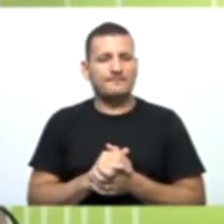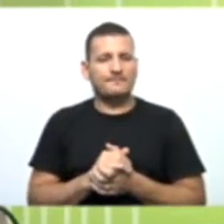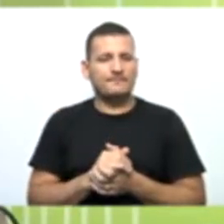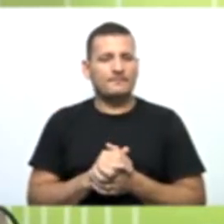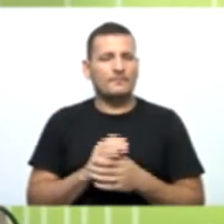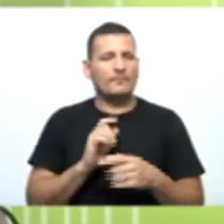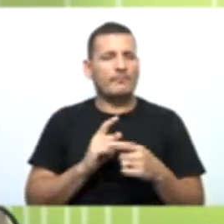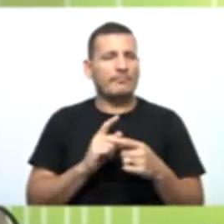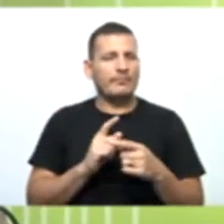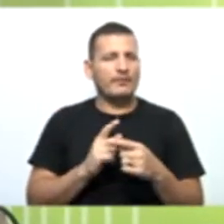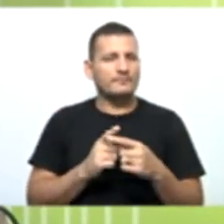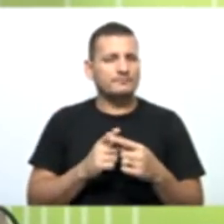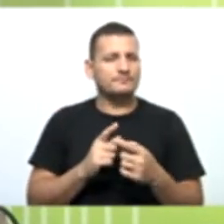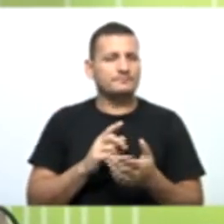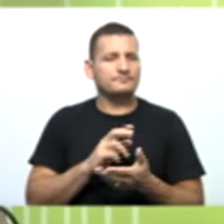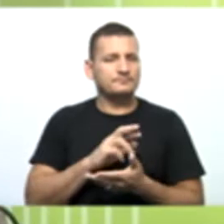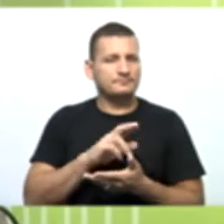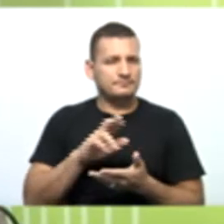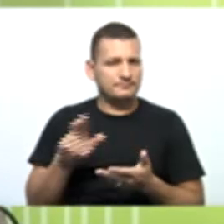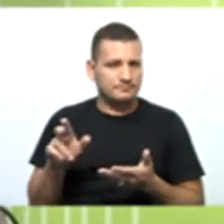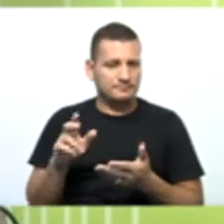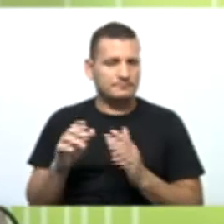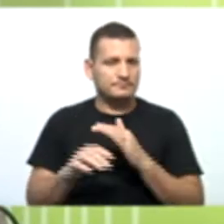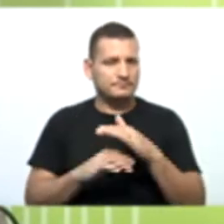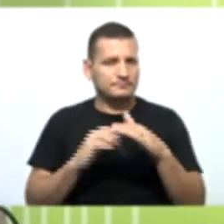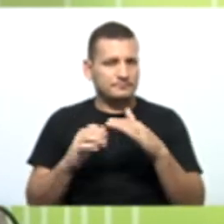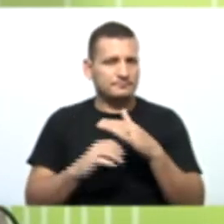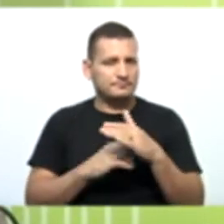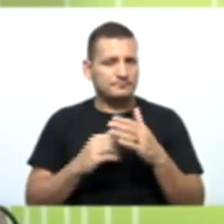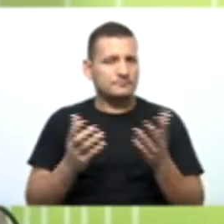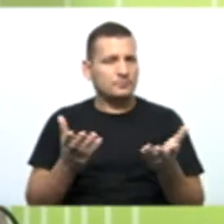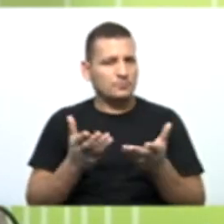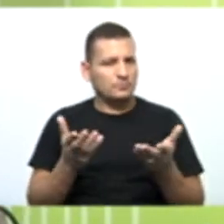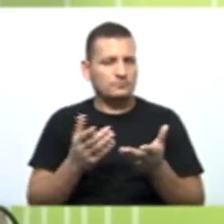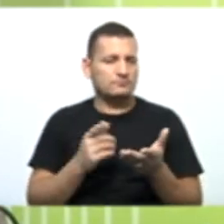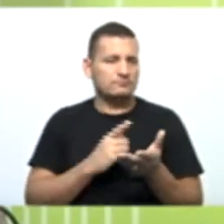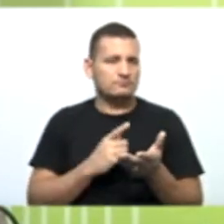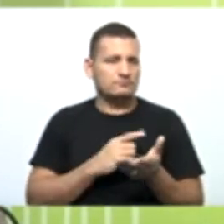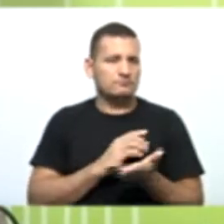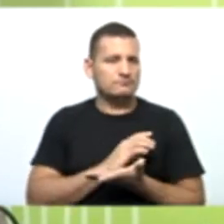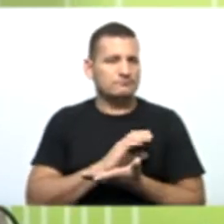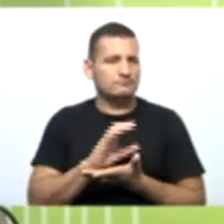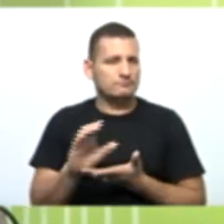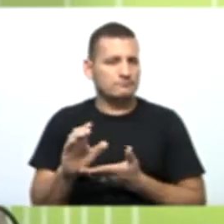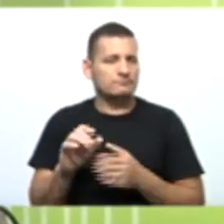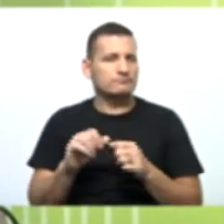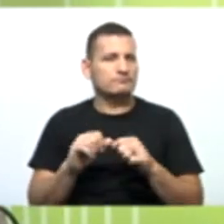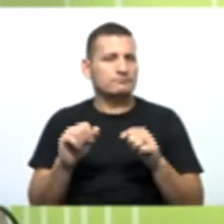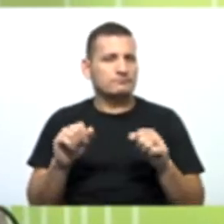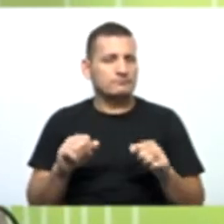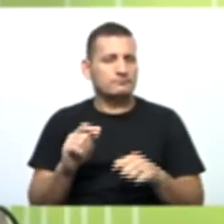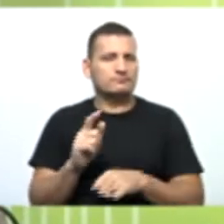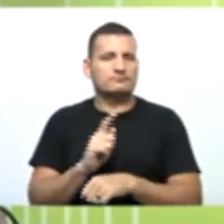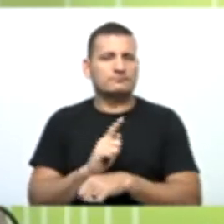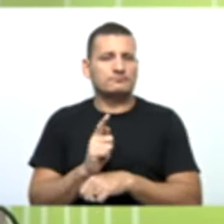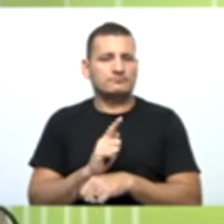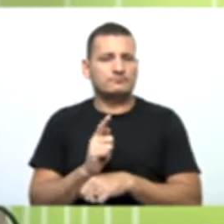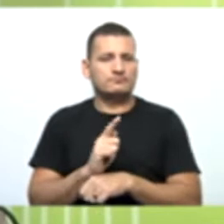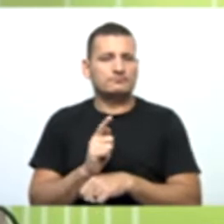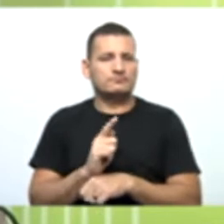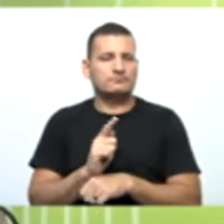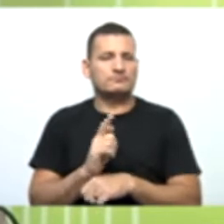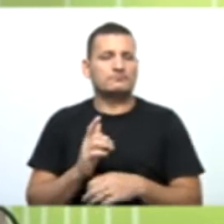tantas empresas, tantas instituições investem hoje em sistema, né? Sistemas gerenciais, né? Qual